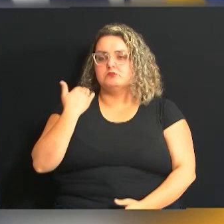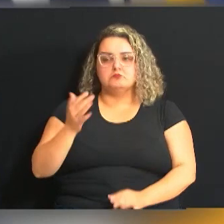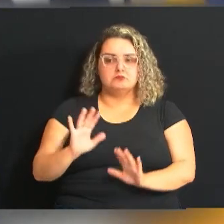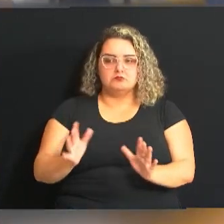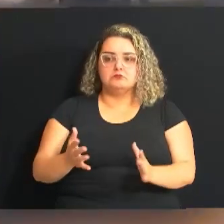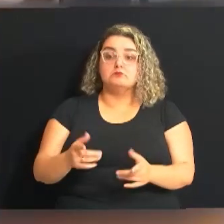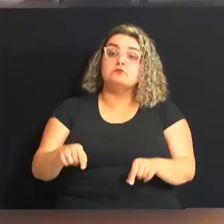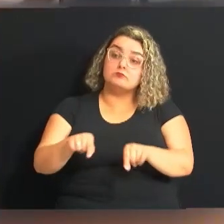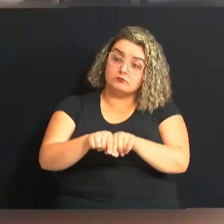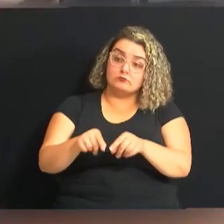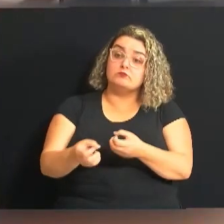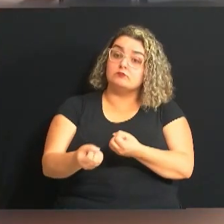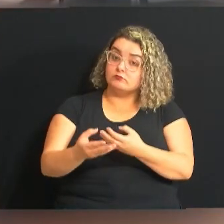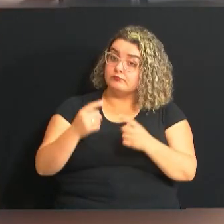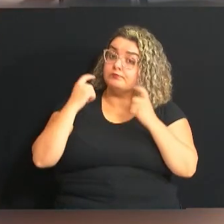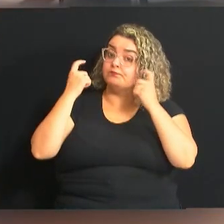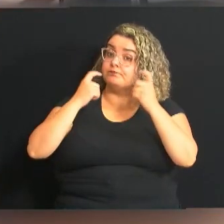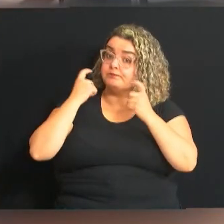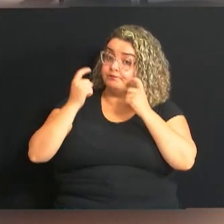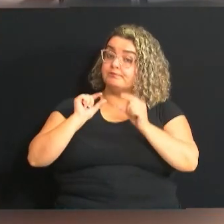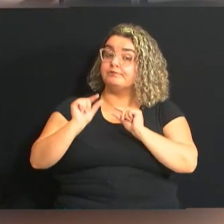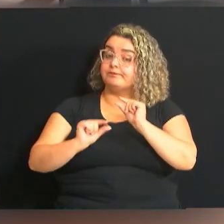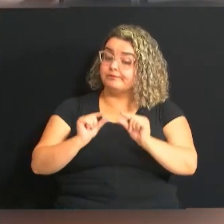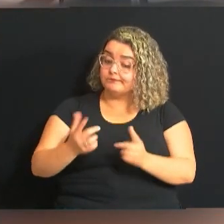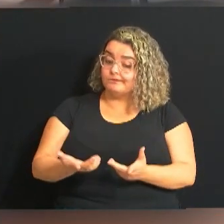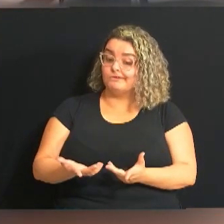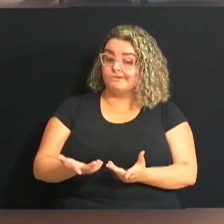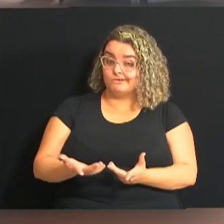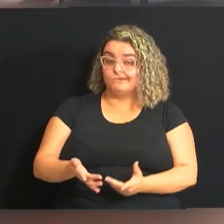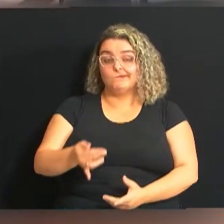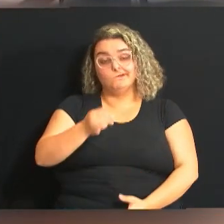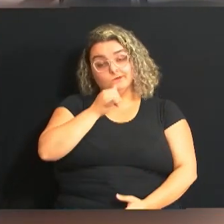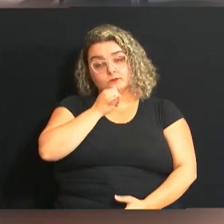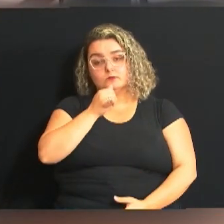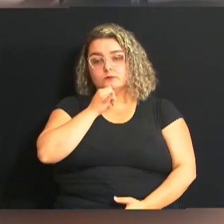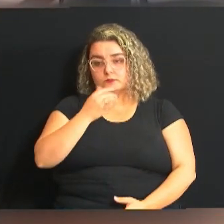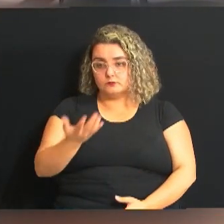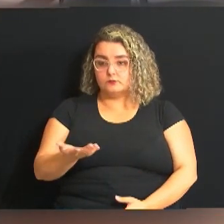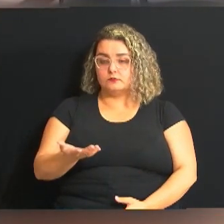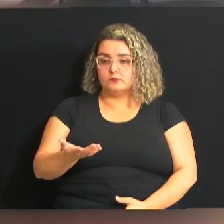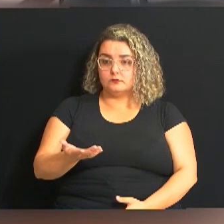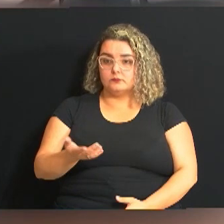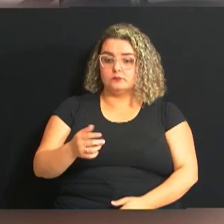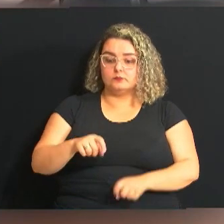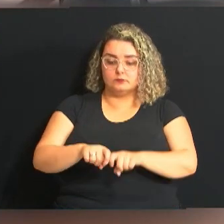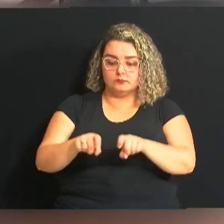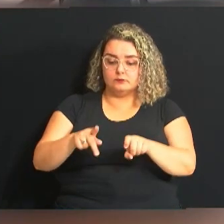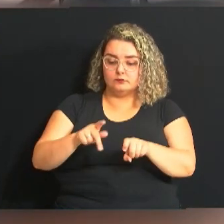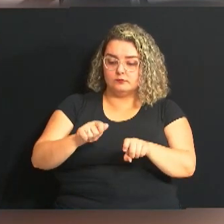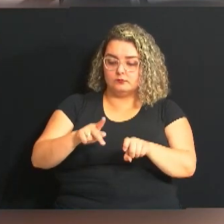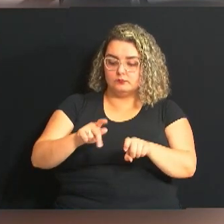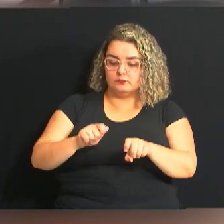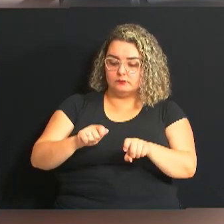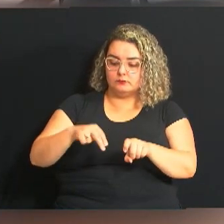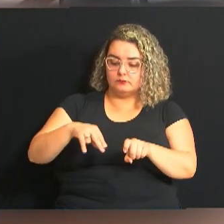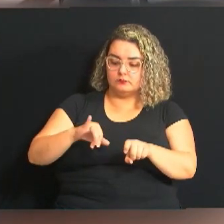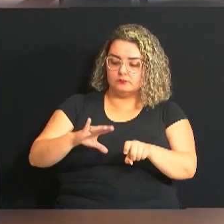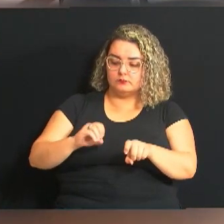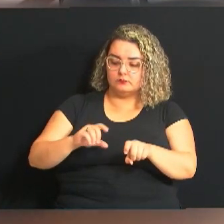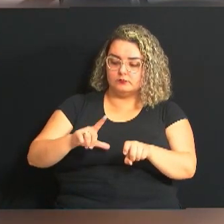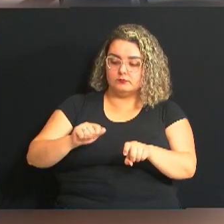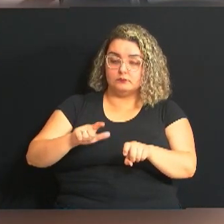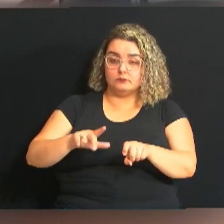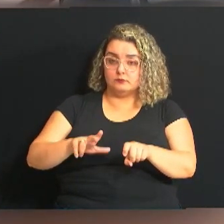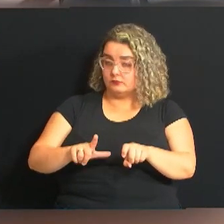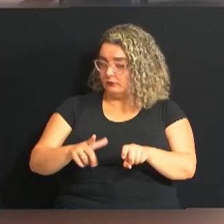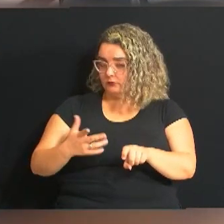Também temos dados que nos preocupam um pouco, como, por exemplo, Papa Nicolau, algumas mulheres que não